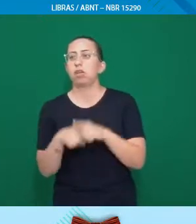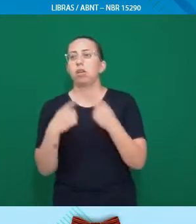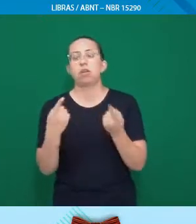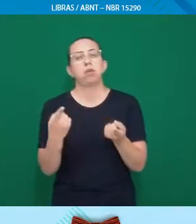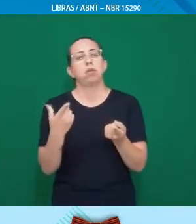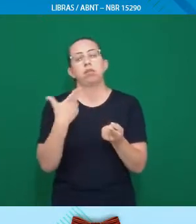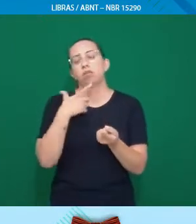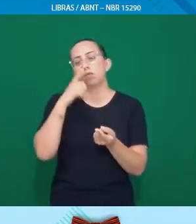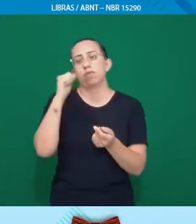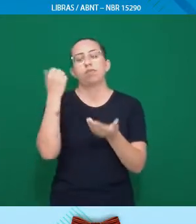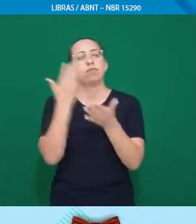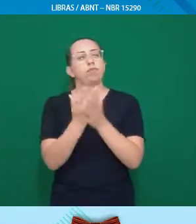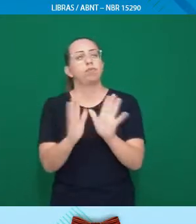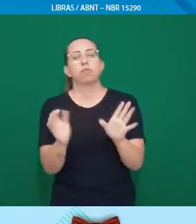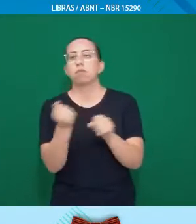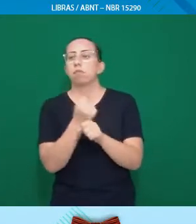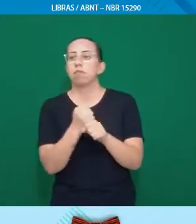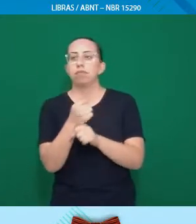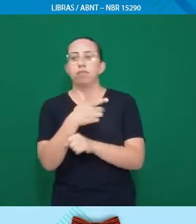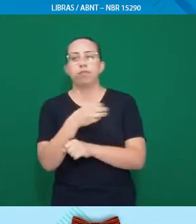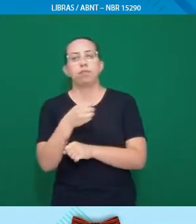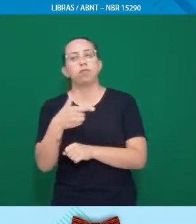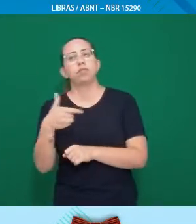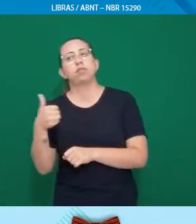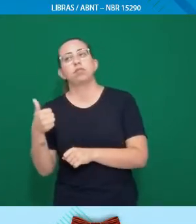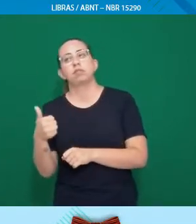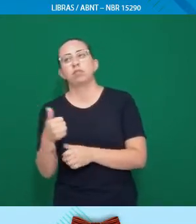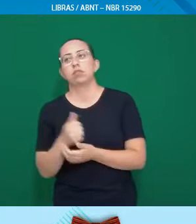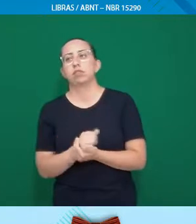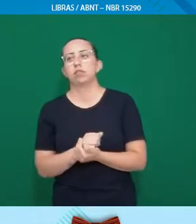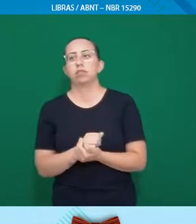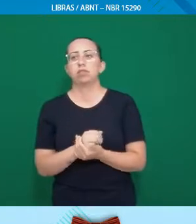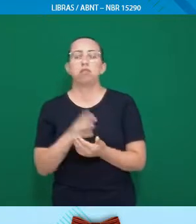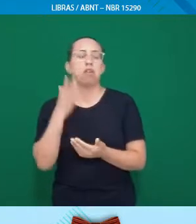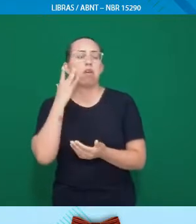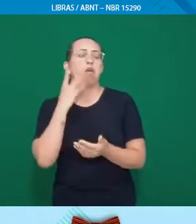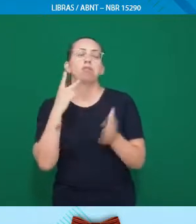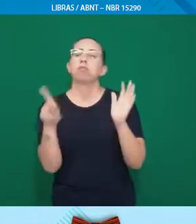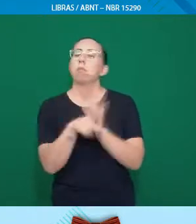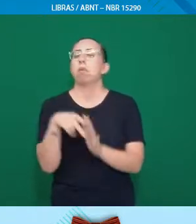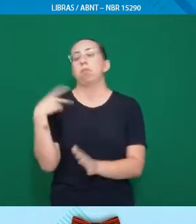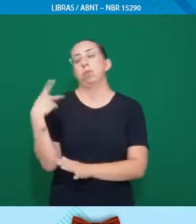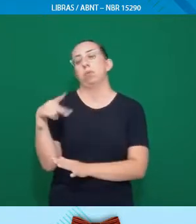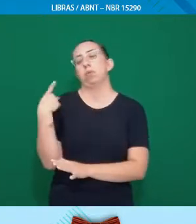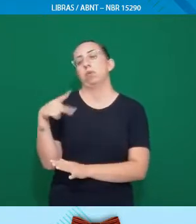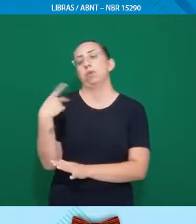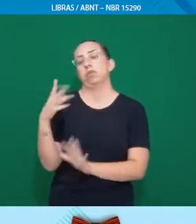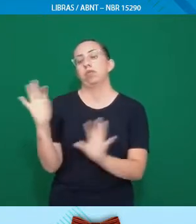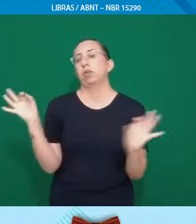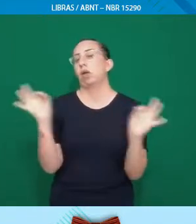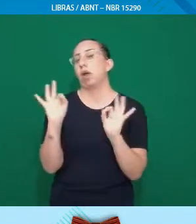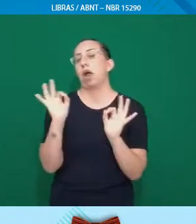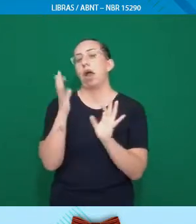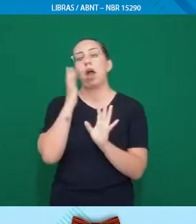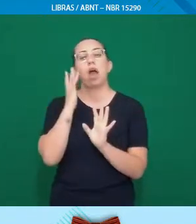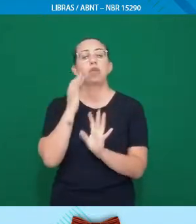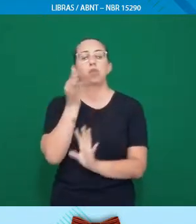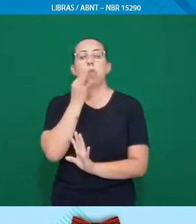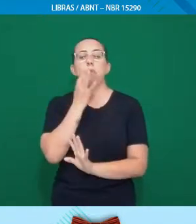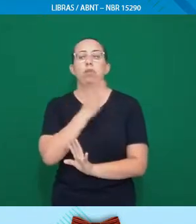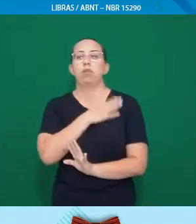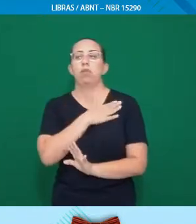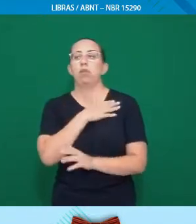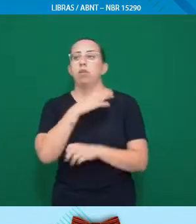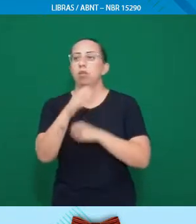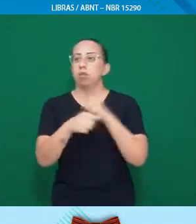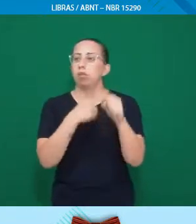vão concluir se ano Então é eu acho que é podre para caçar a obra e o e o